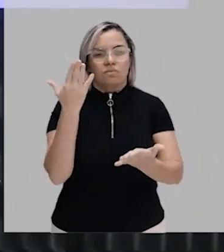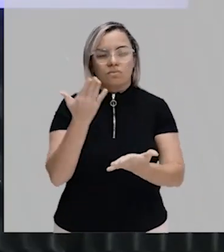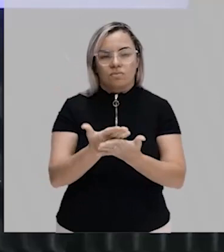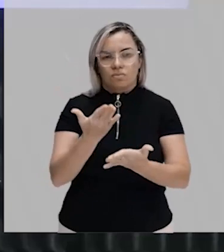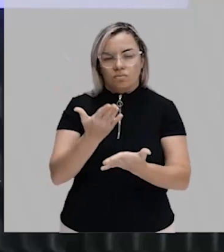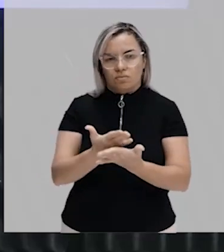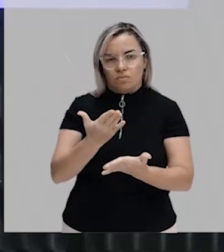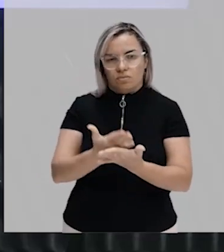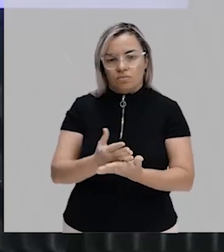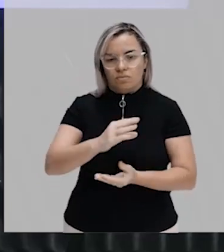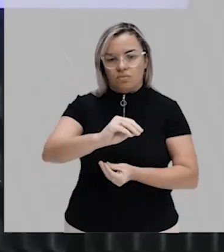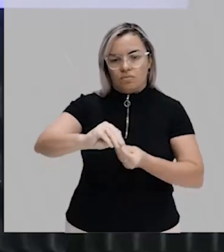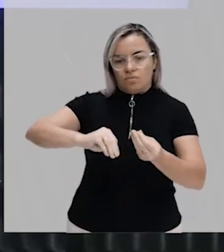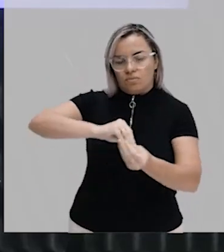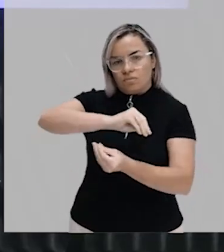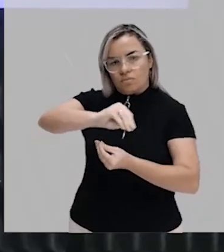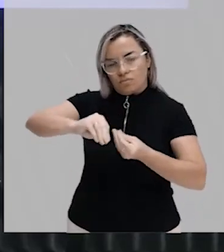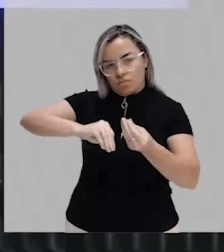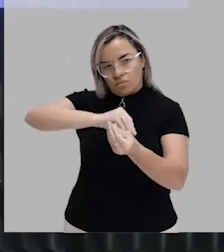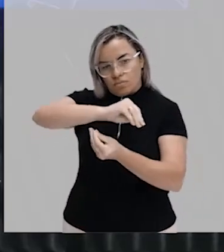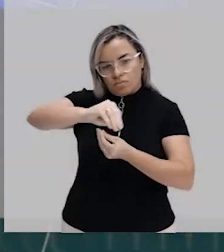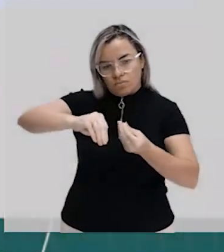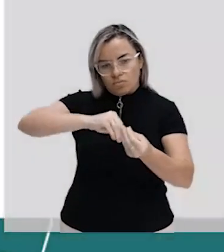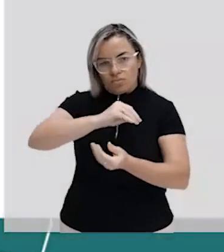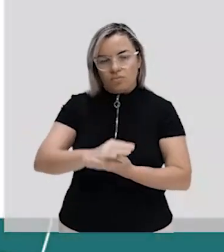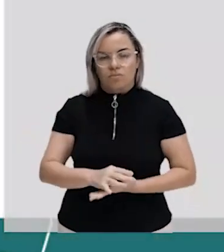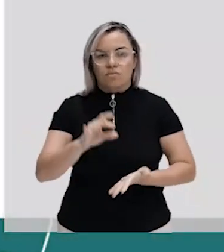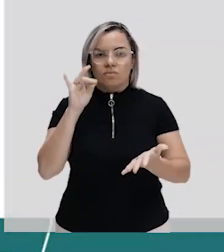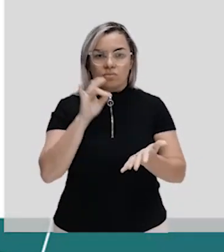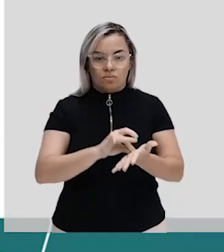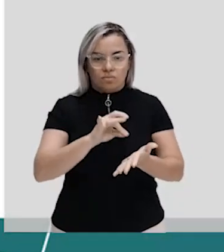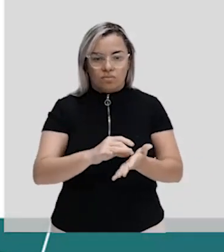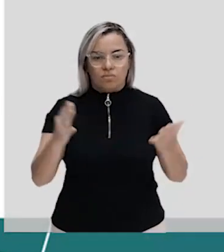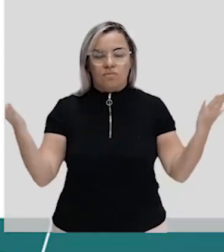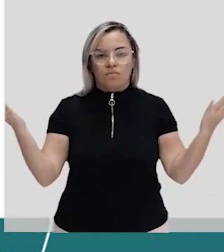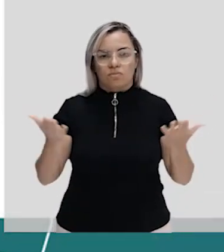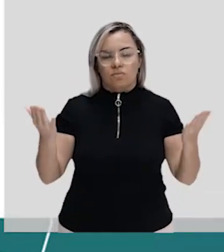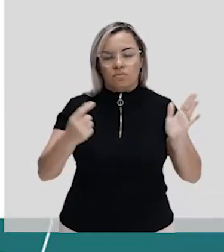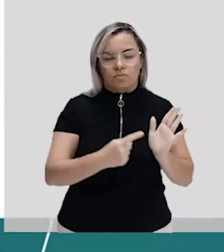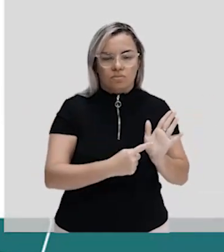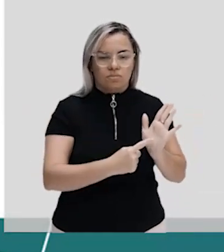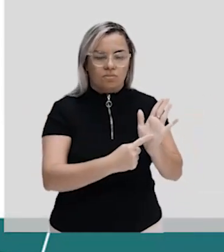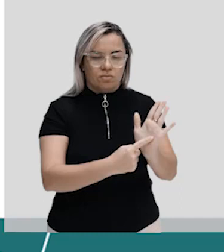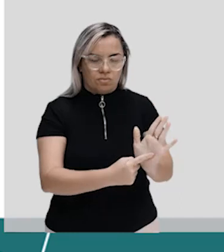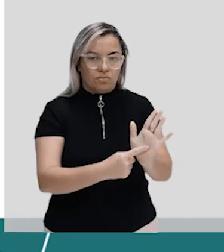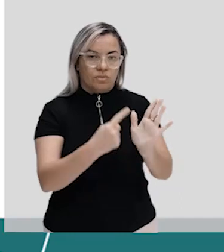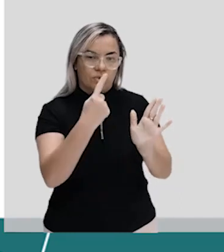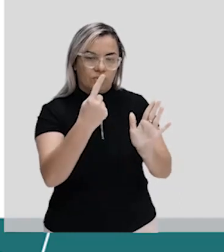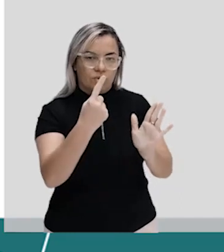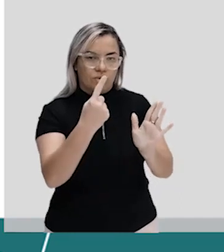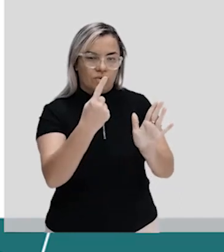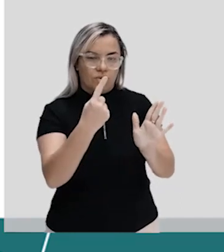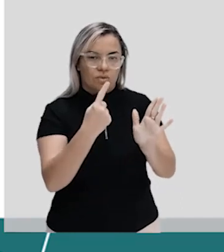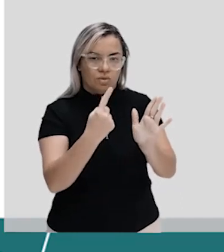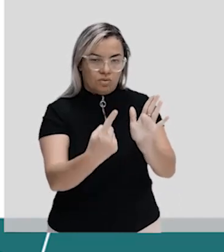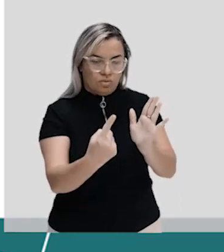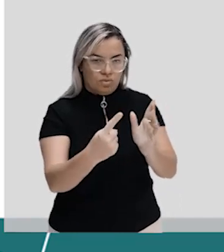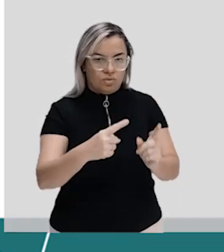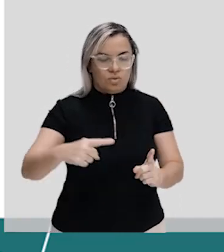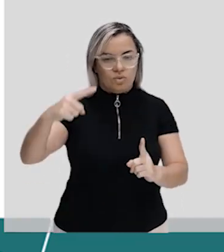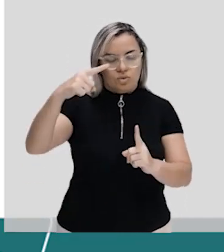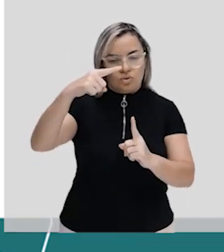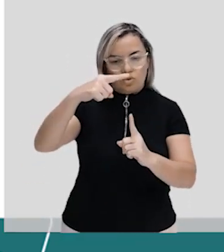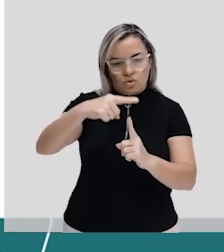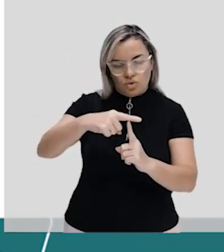as soluções. Na verdade, na aula de hoje, vamos apresentar um tipo de